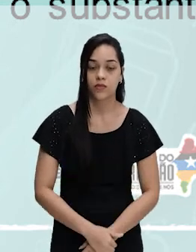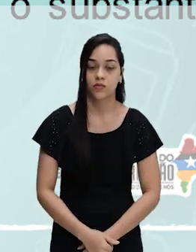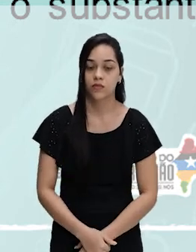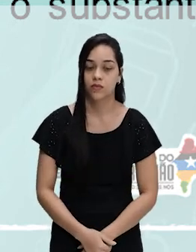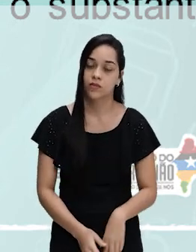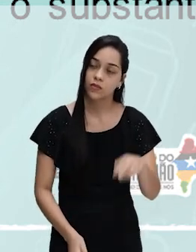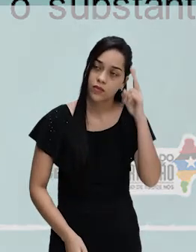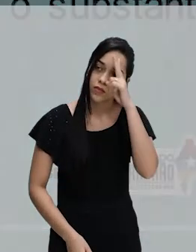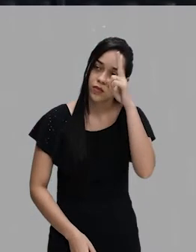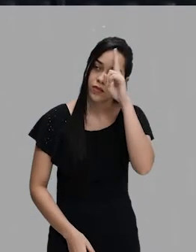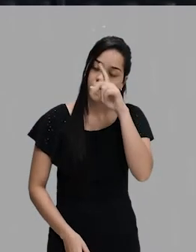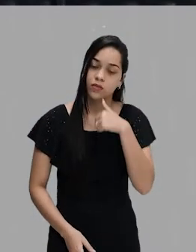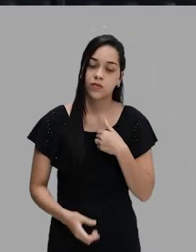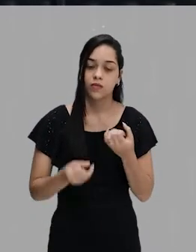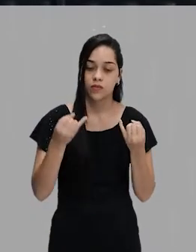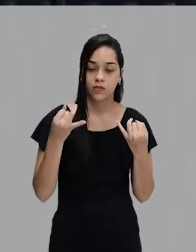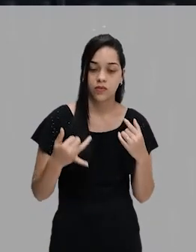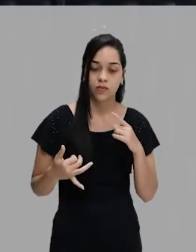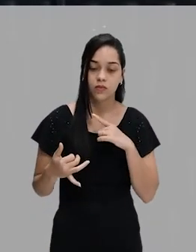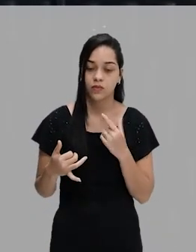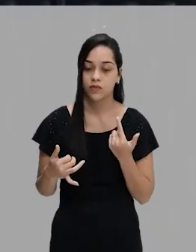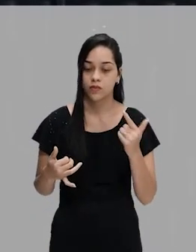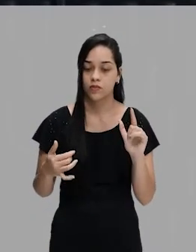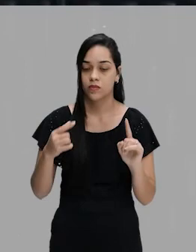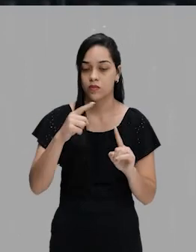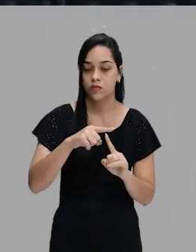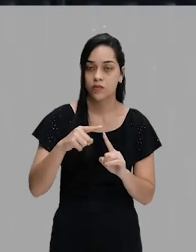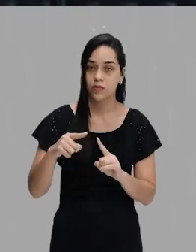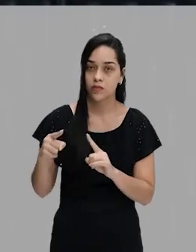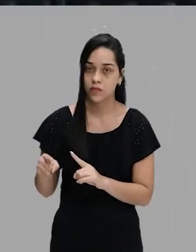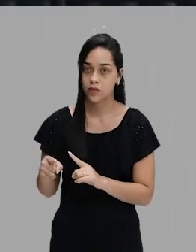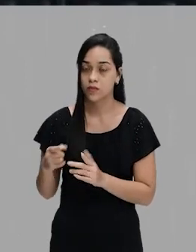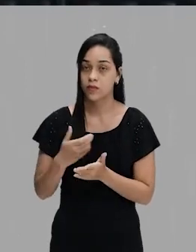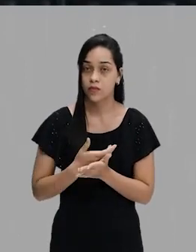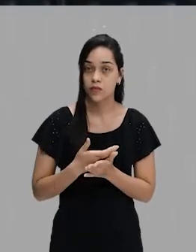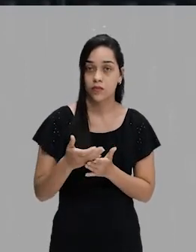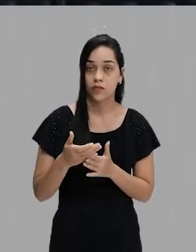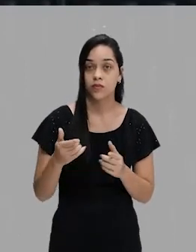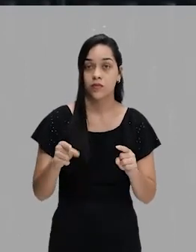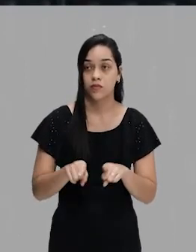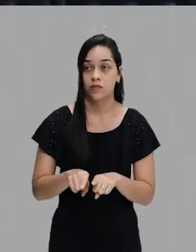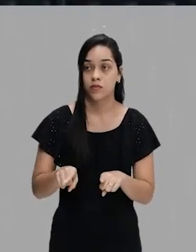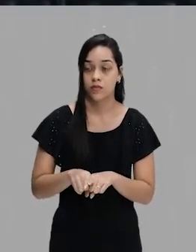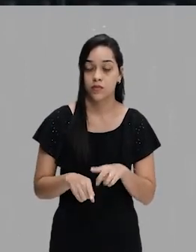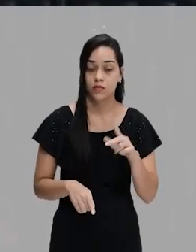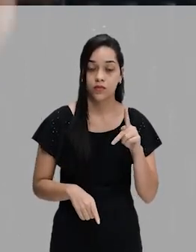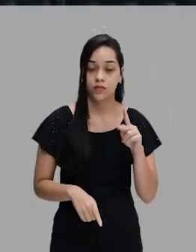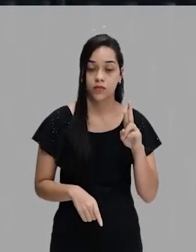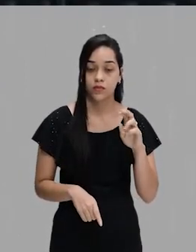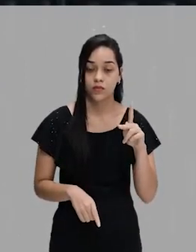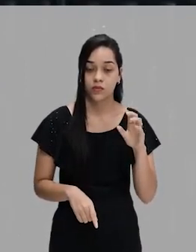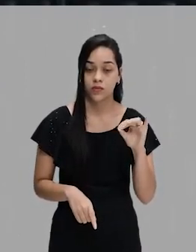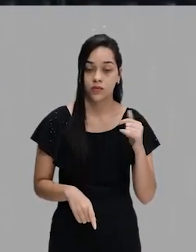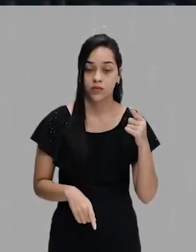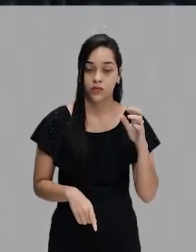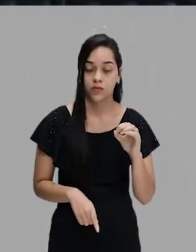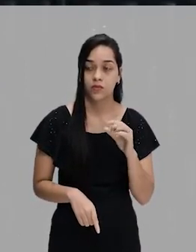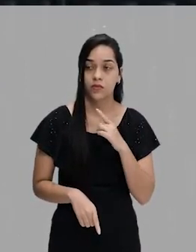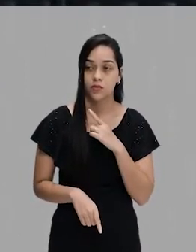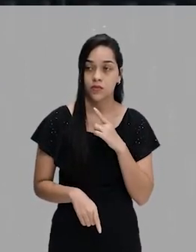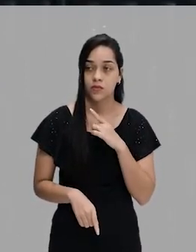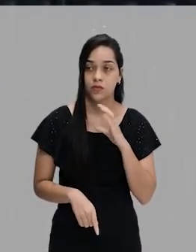Lembra que eu falei que existia outra classificação de oração que era iniciada também por preposição? É o caso